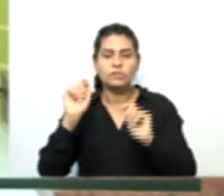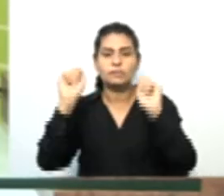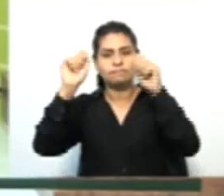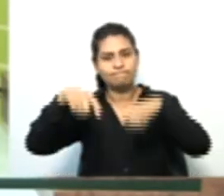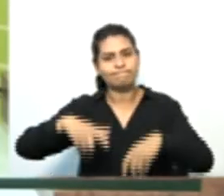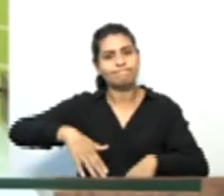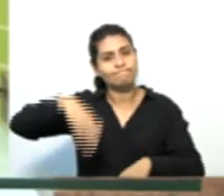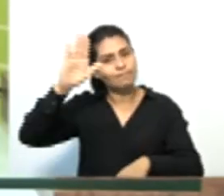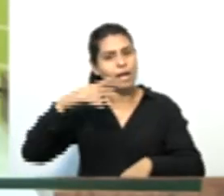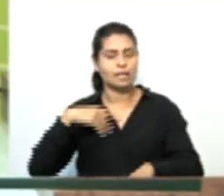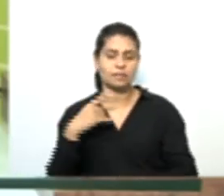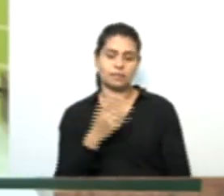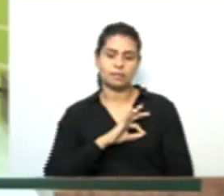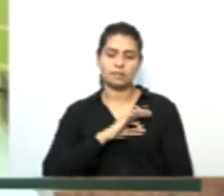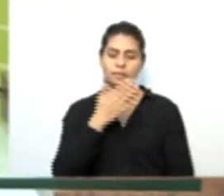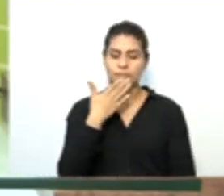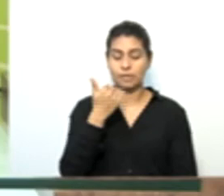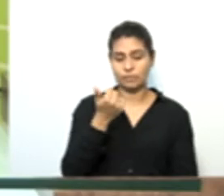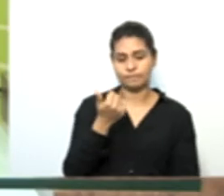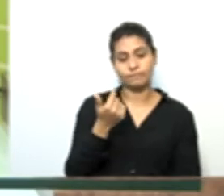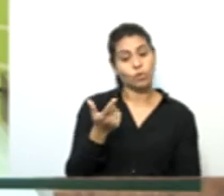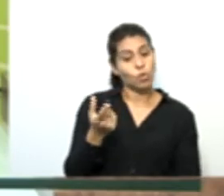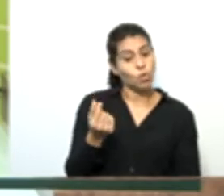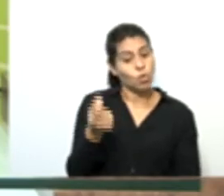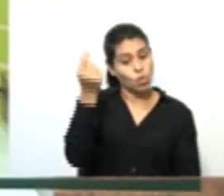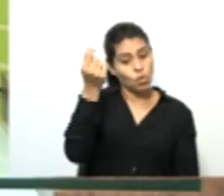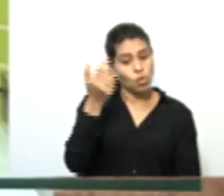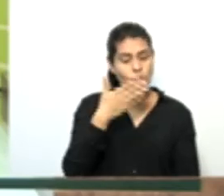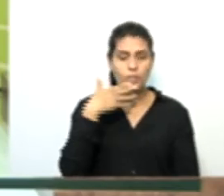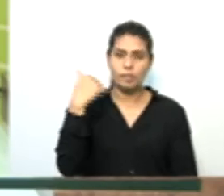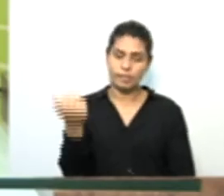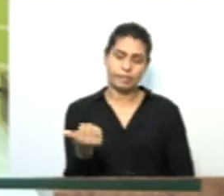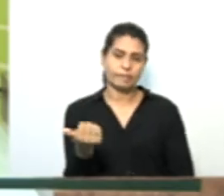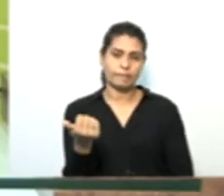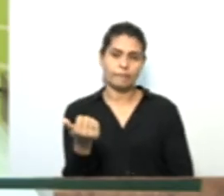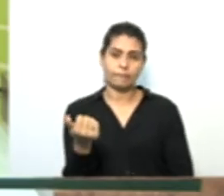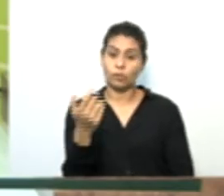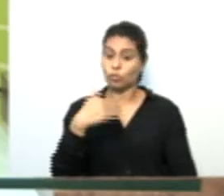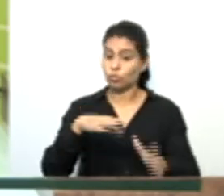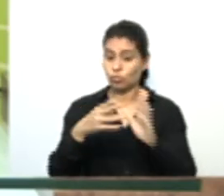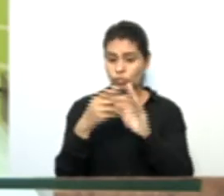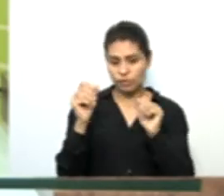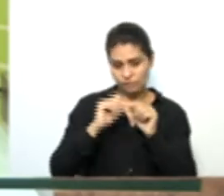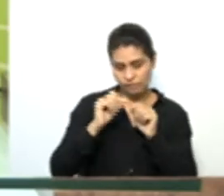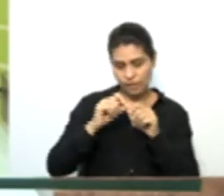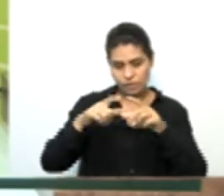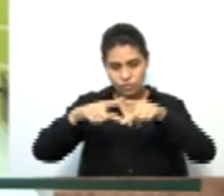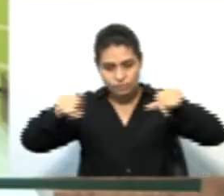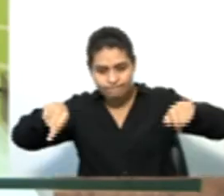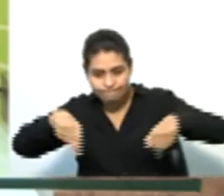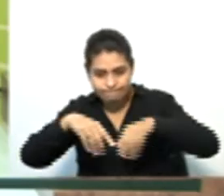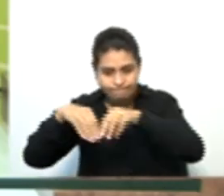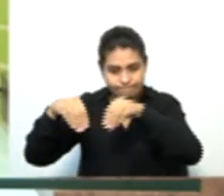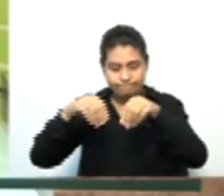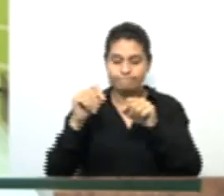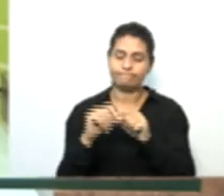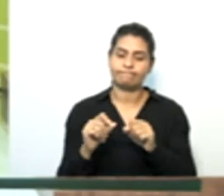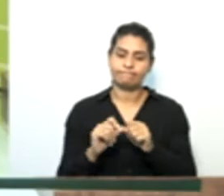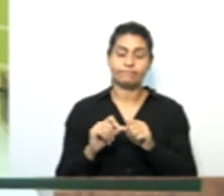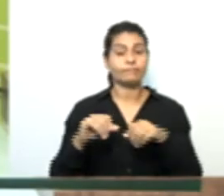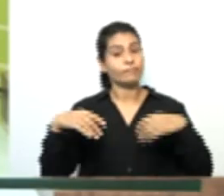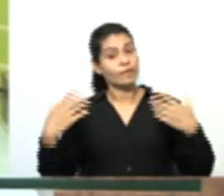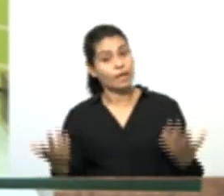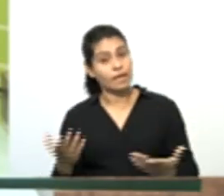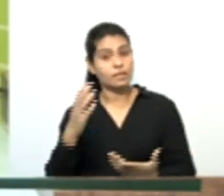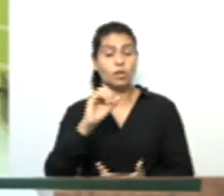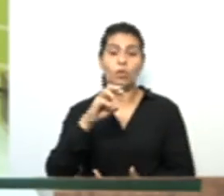mais dinheiro com seus produtos, possa ter um ganho maior com os seus produtos da sua pequena propriedade. E nesse